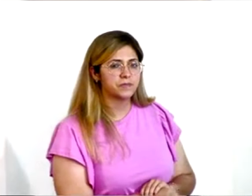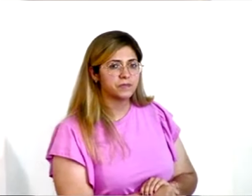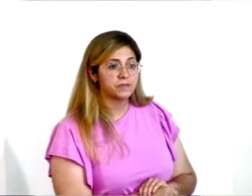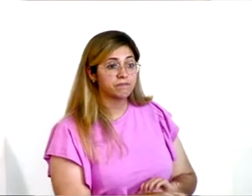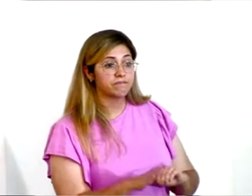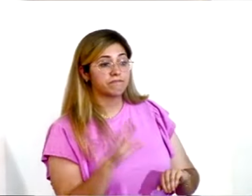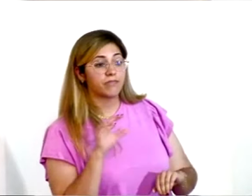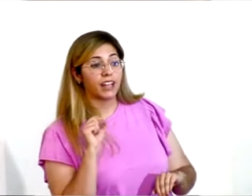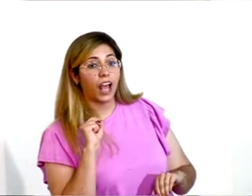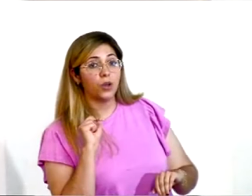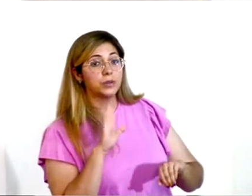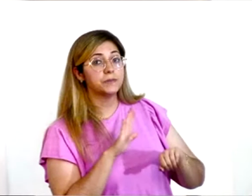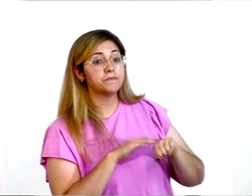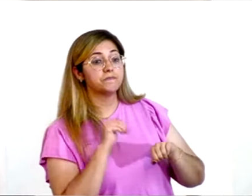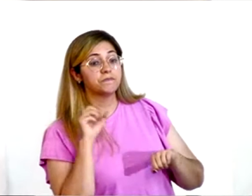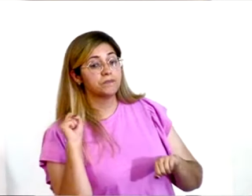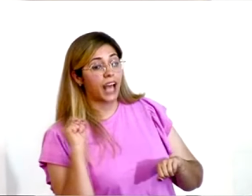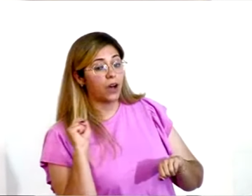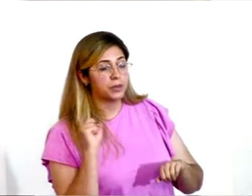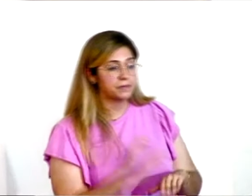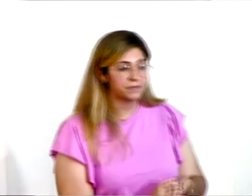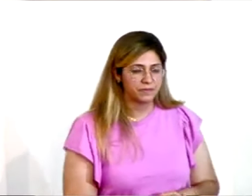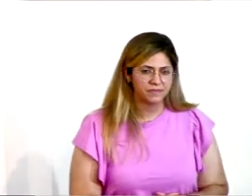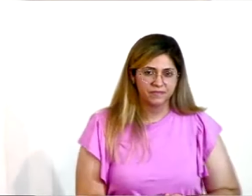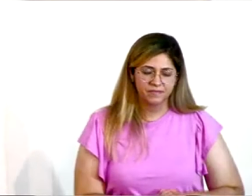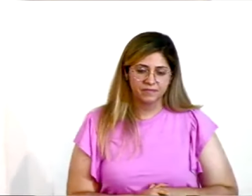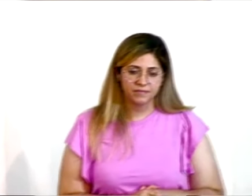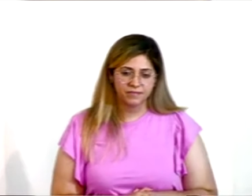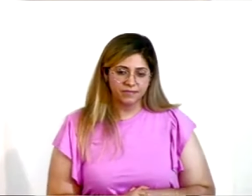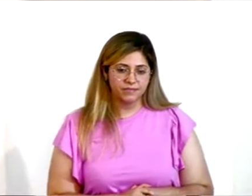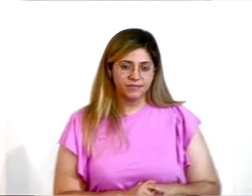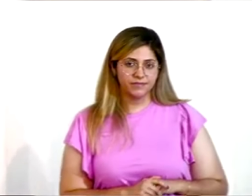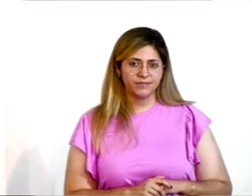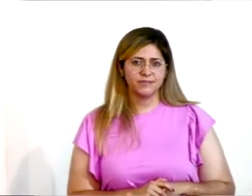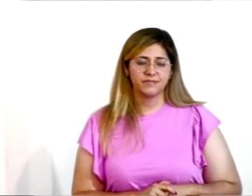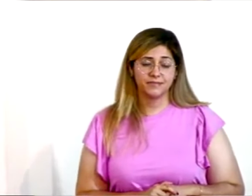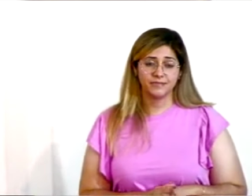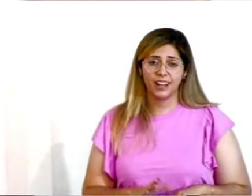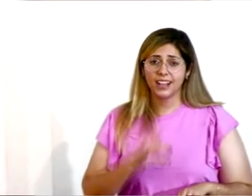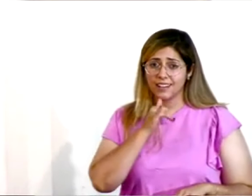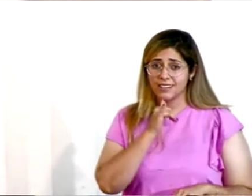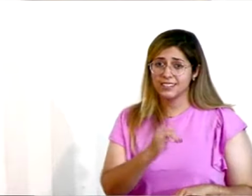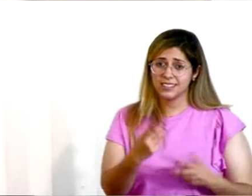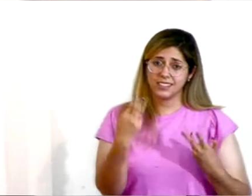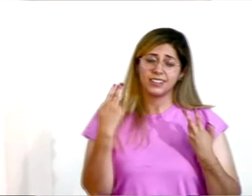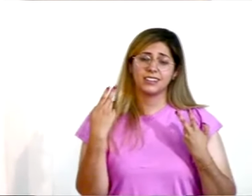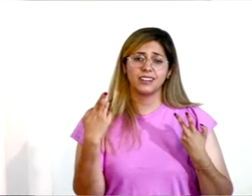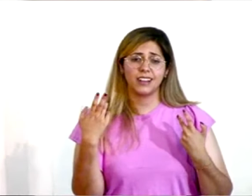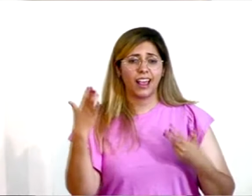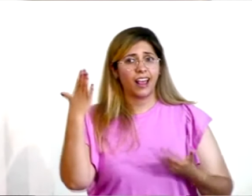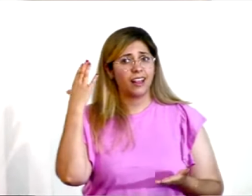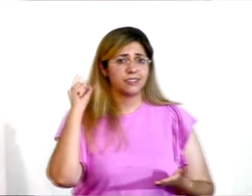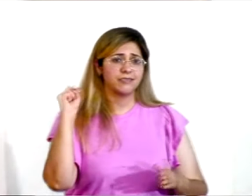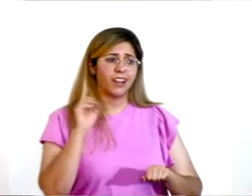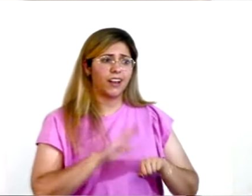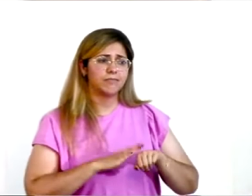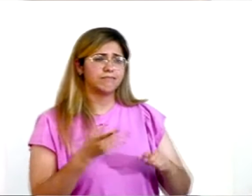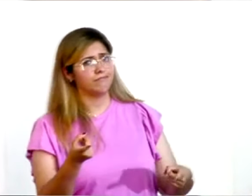Saulo. Como que dizendo, Saulo, Saulo, por que isso,